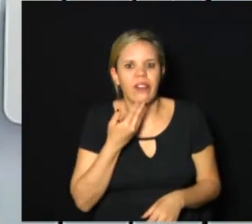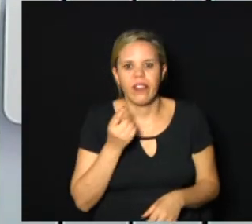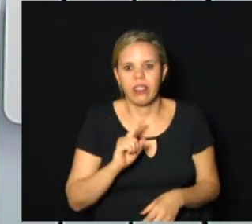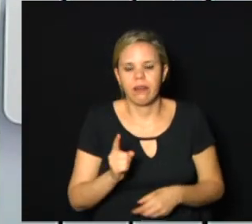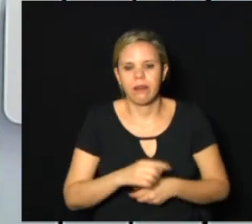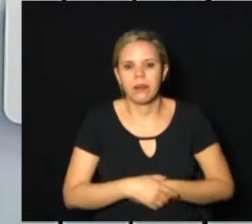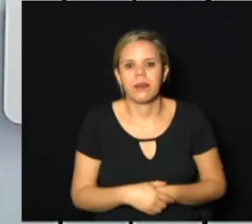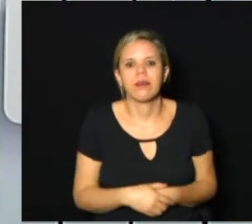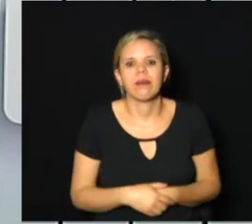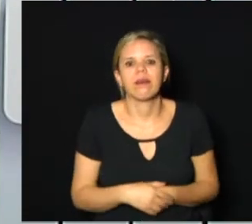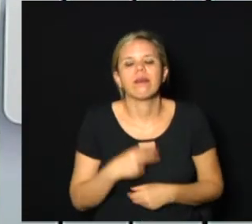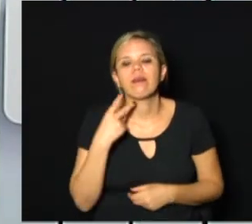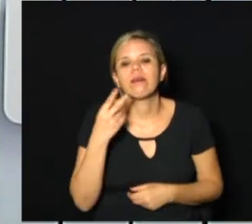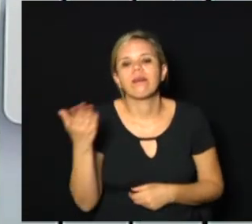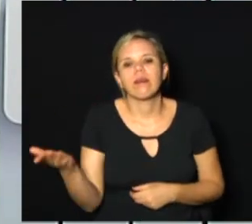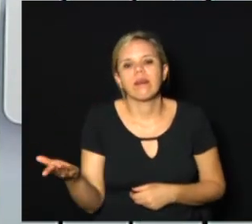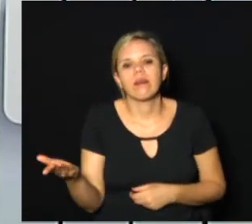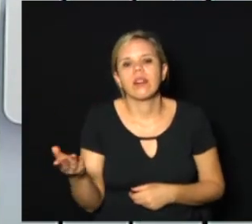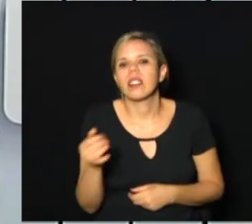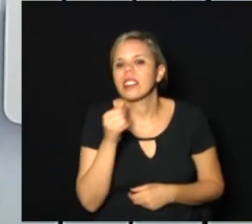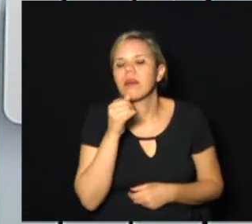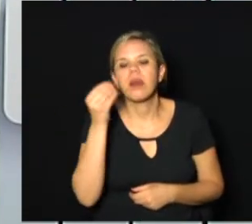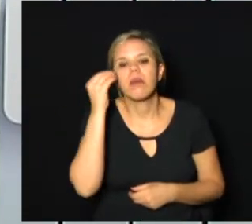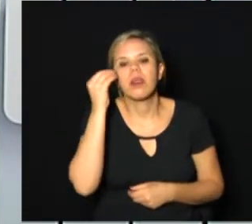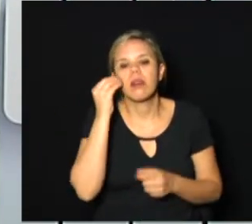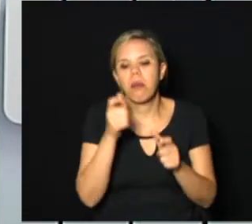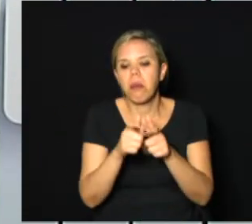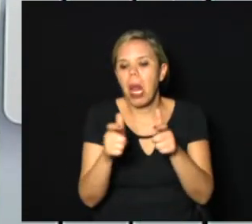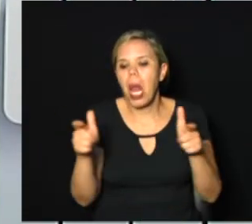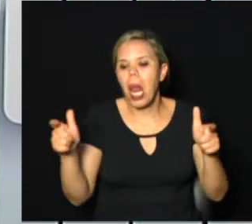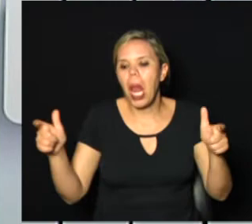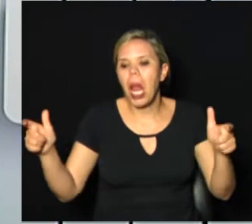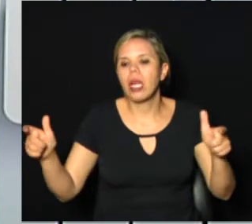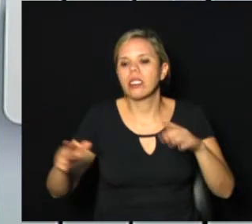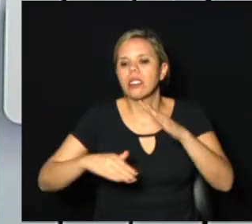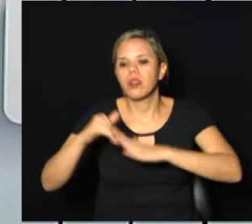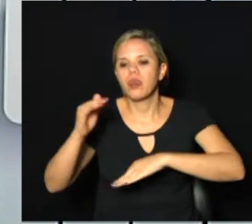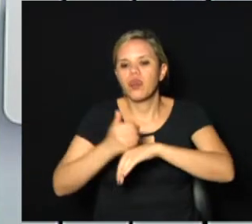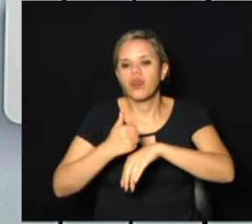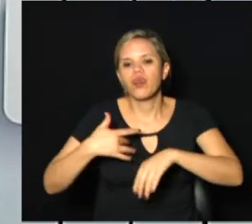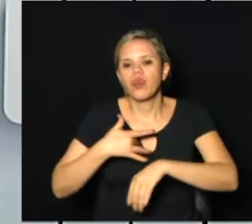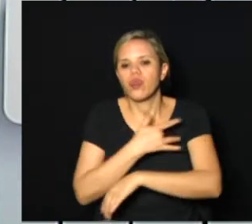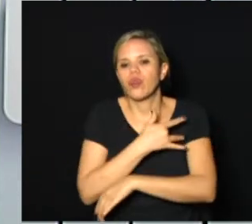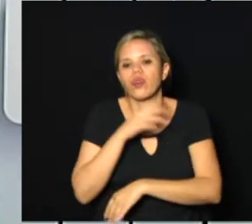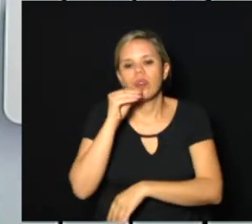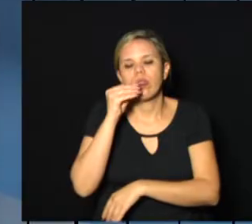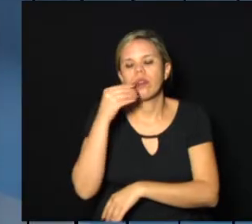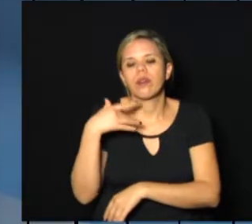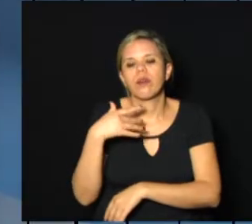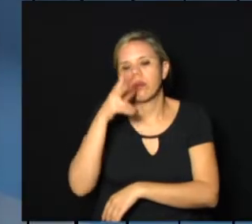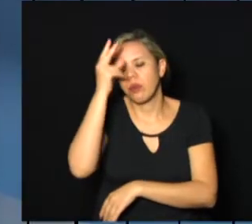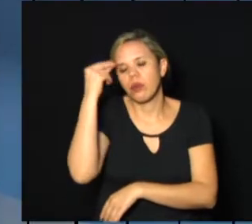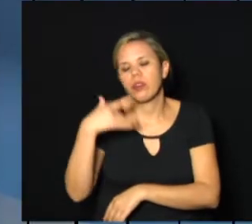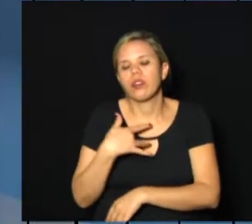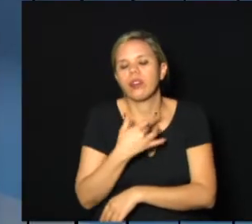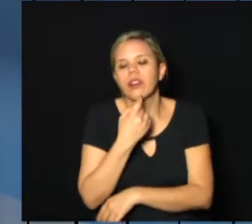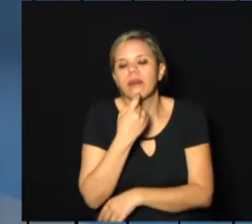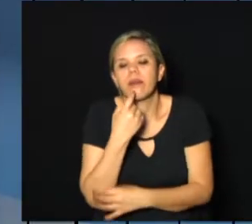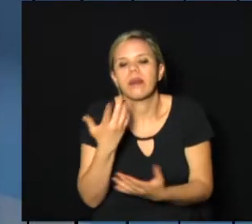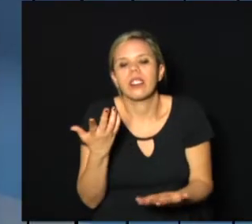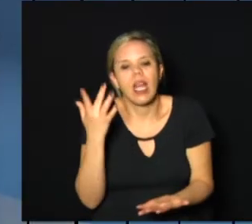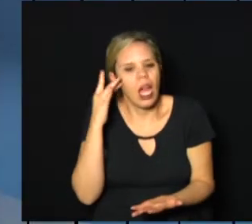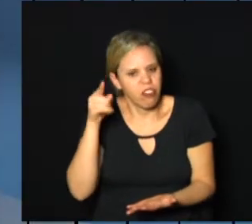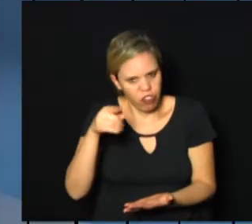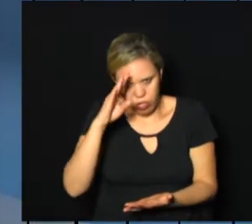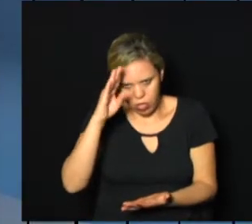fácil. Vereador, testagem massiva dos profissionais da saúde pública de Campinas, o senhor entende que é fundamental